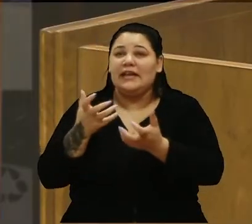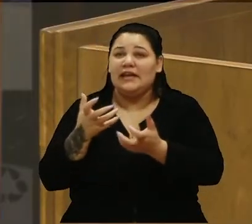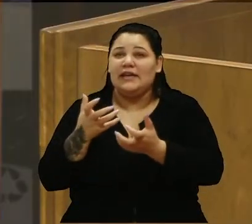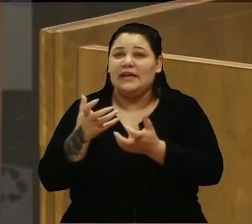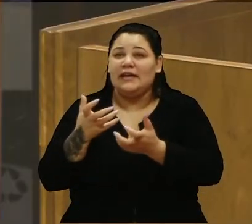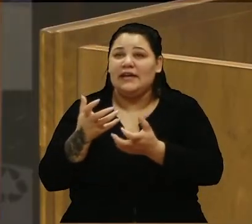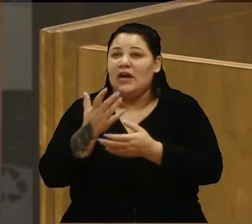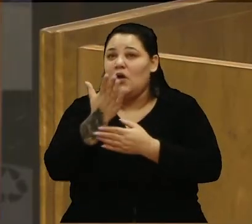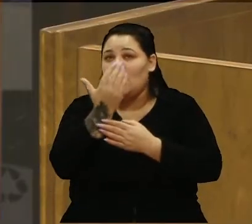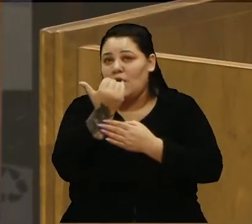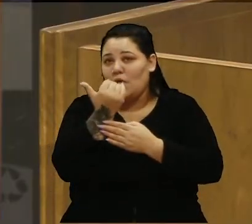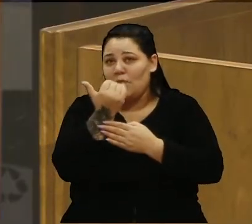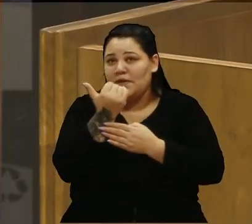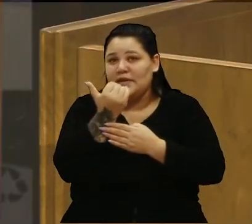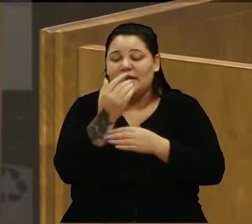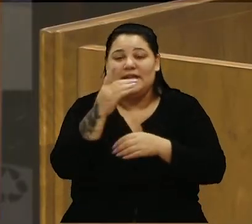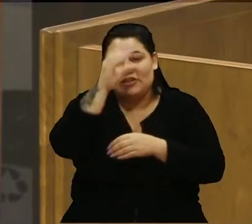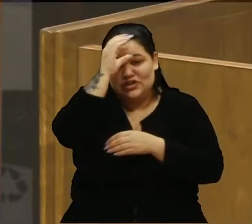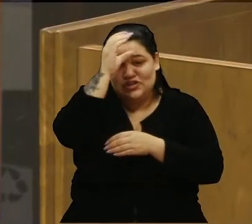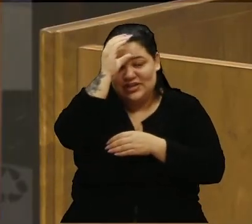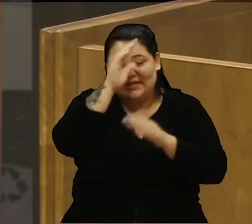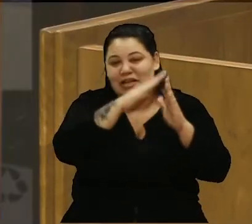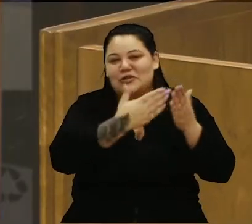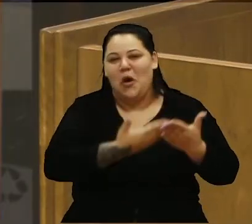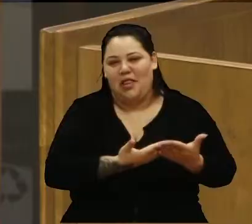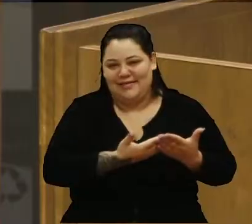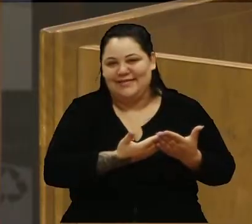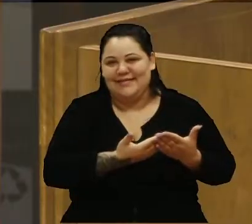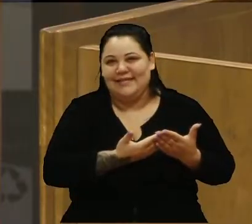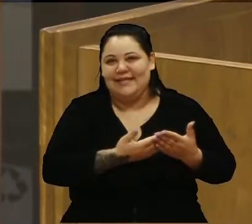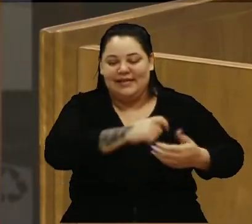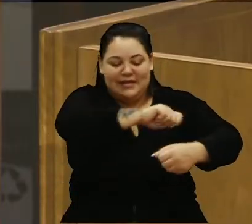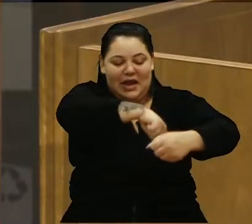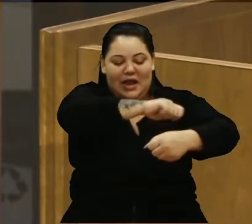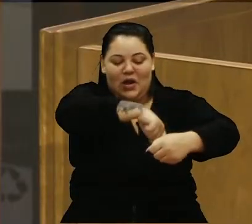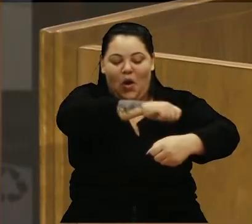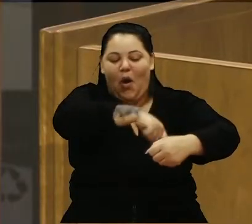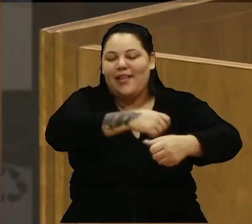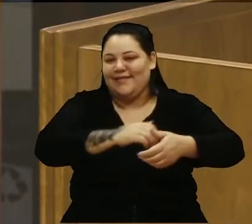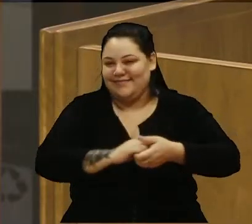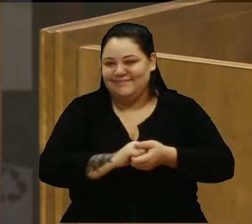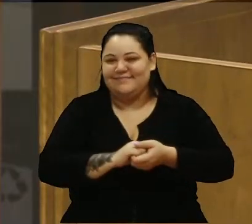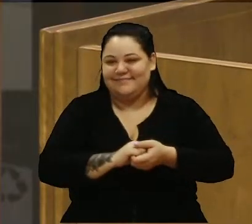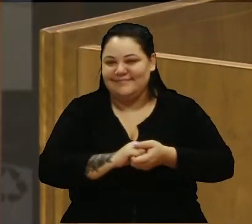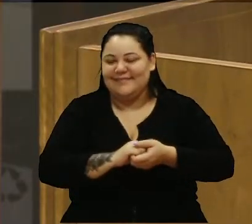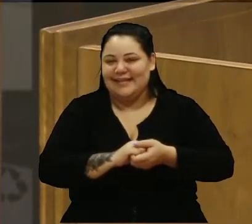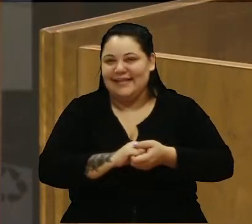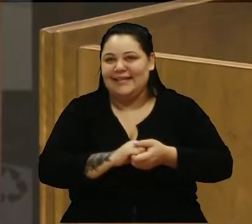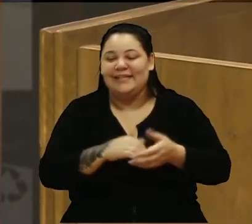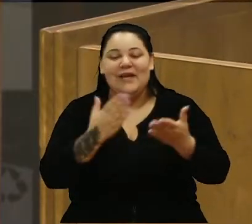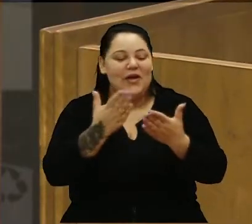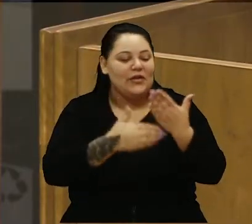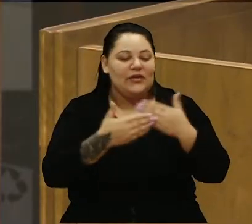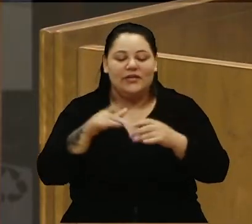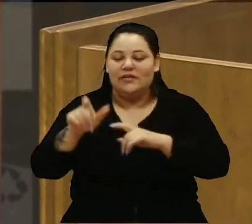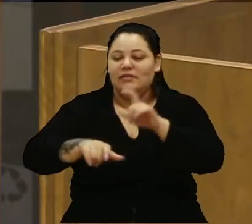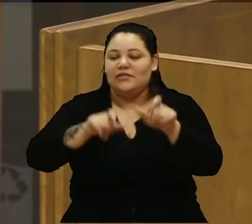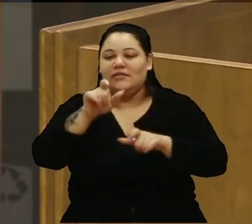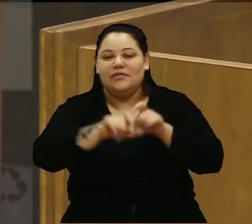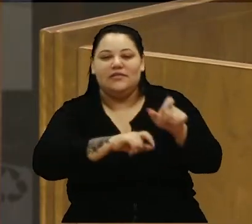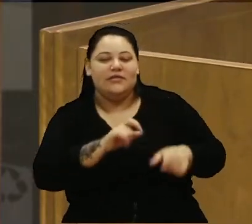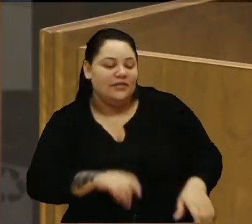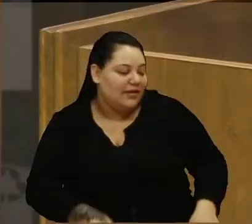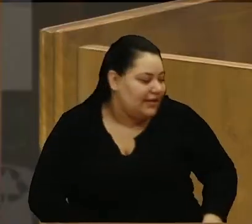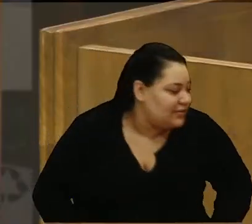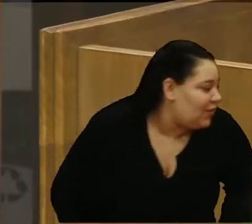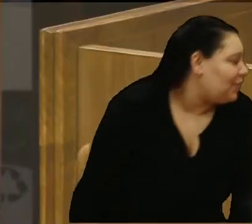comida da tia Sola, que era a cozinheira da escola. Então, todo mundo é quem limpa, porque o